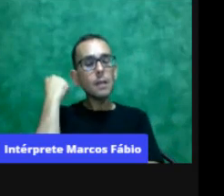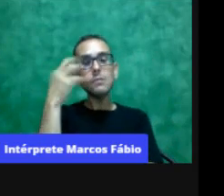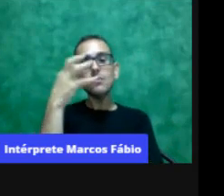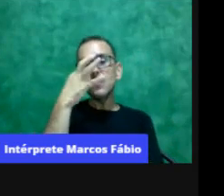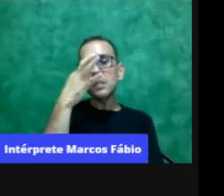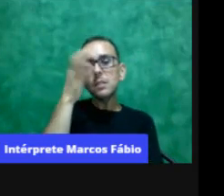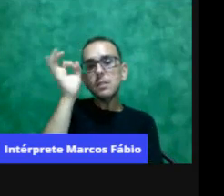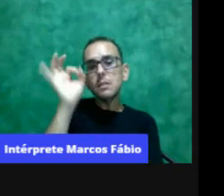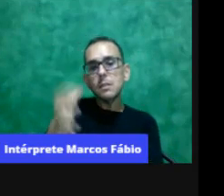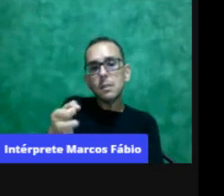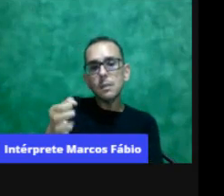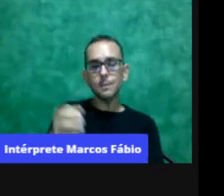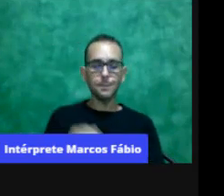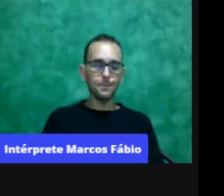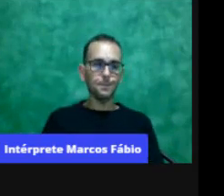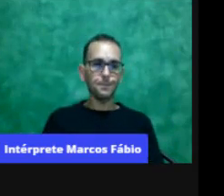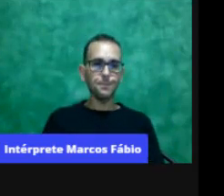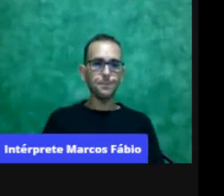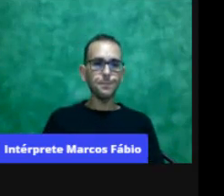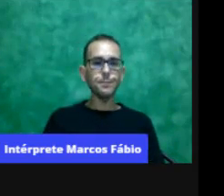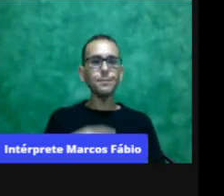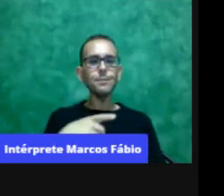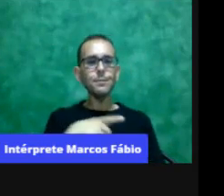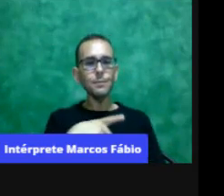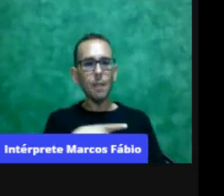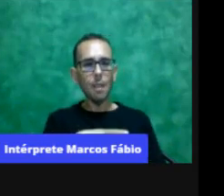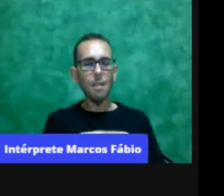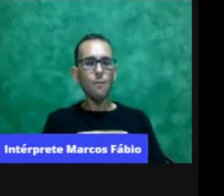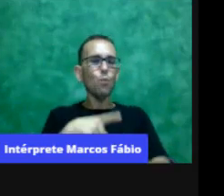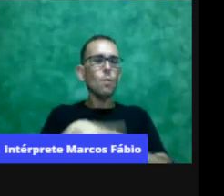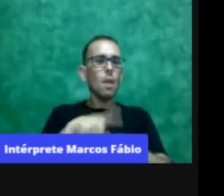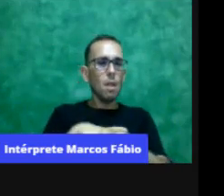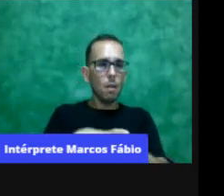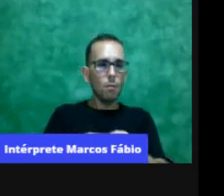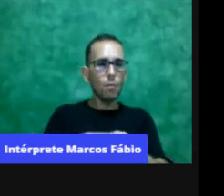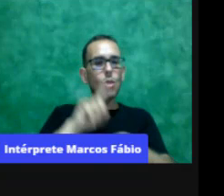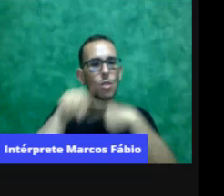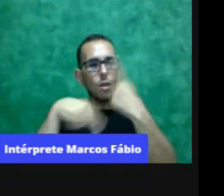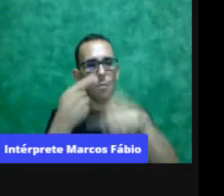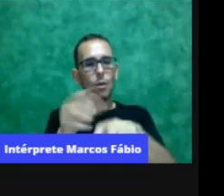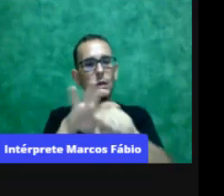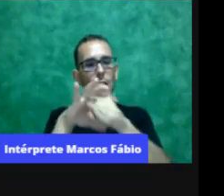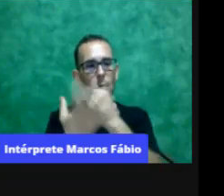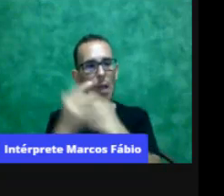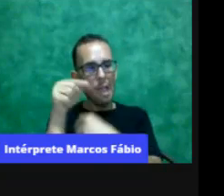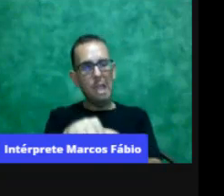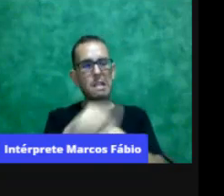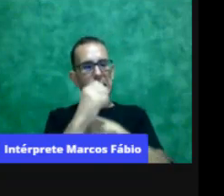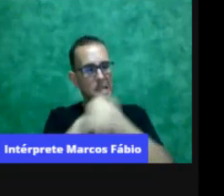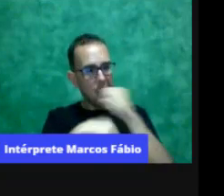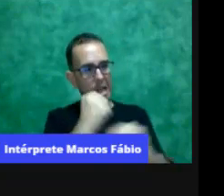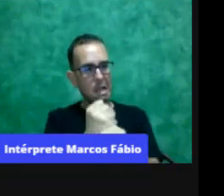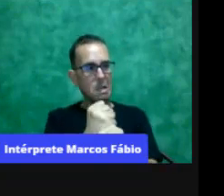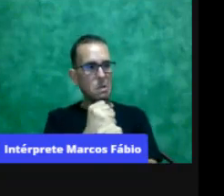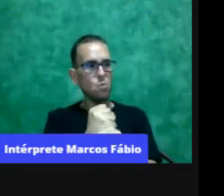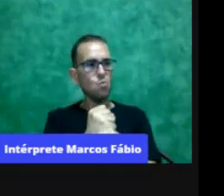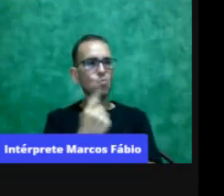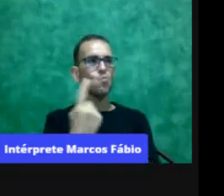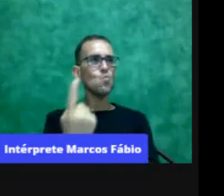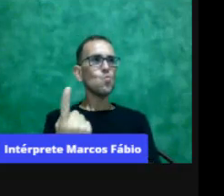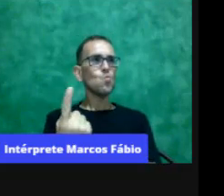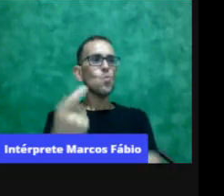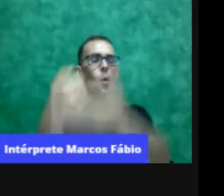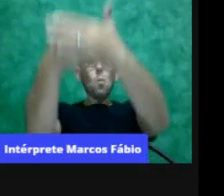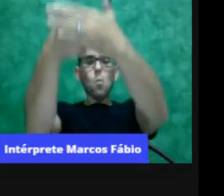as crianças, né? Teve um tempinho com as crianças depois que acabou. Mas esse ano, eles são lá, é uma lista